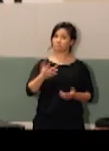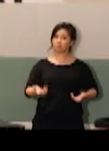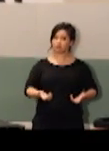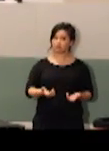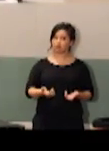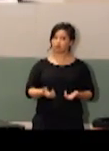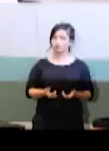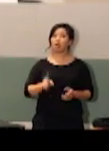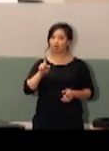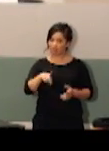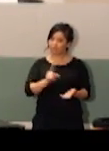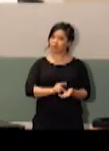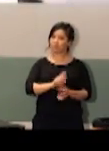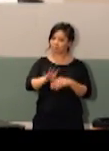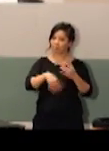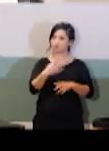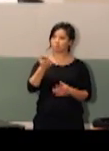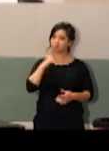favor, plateia.